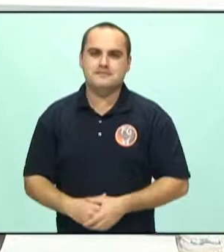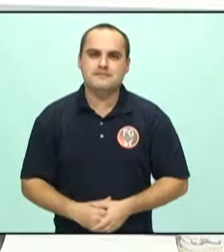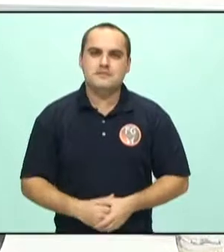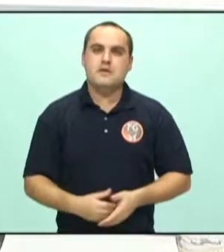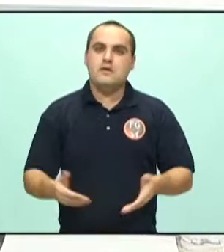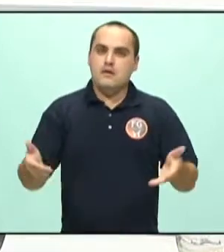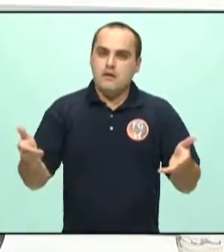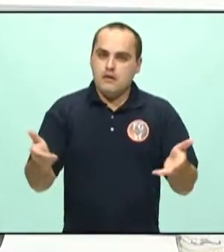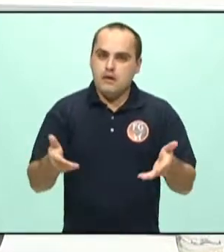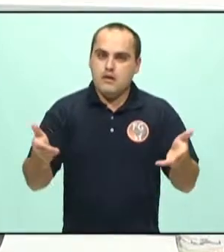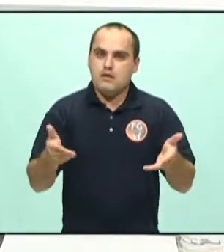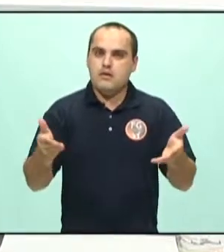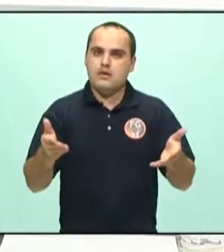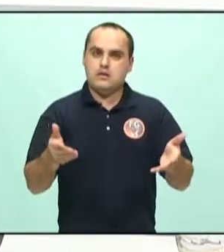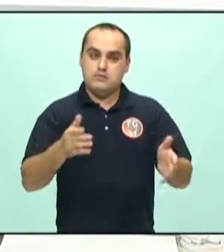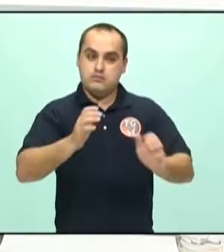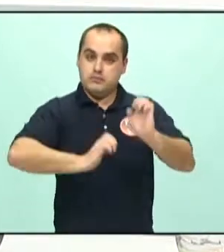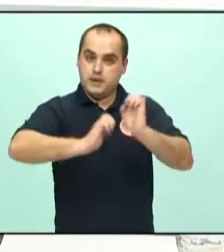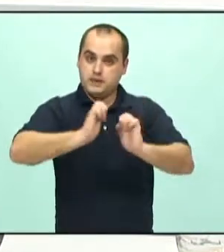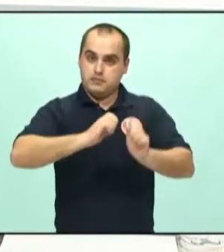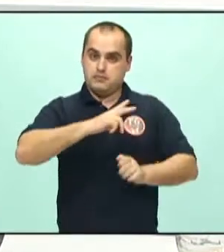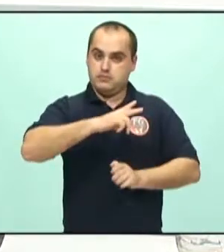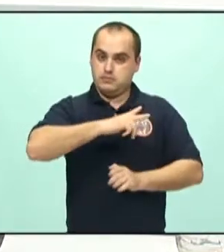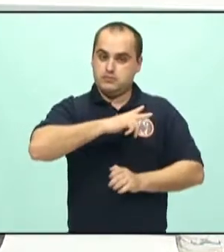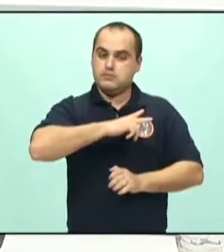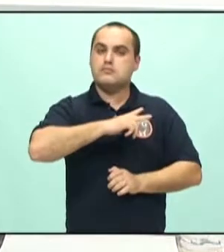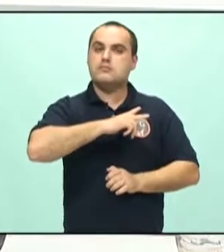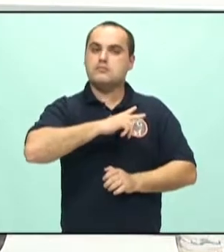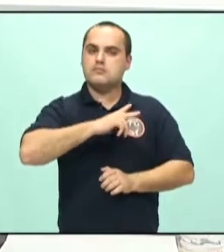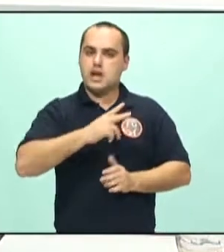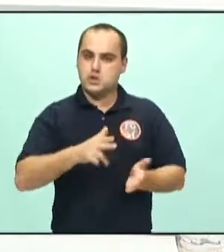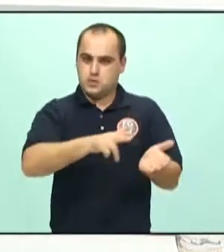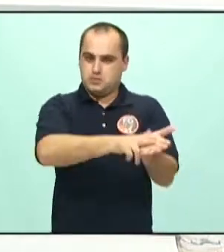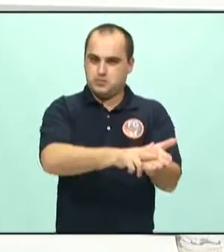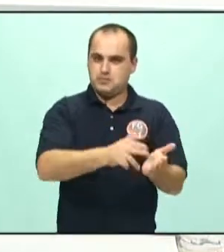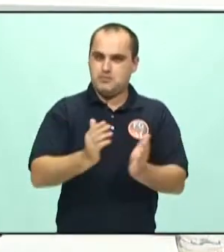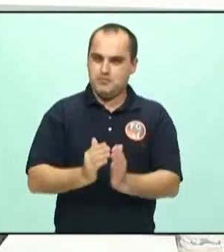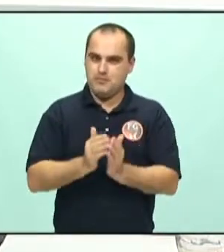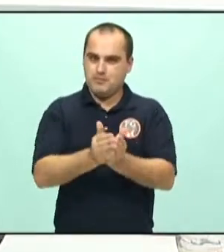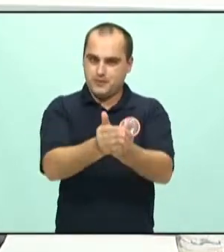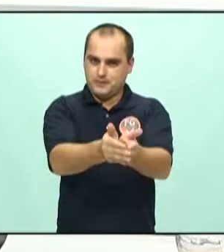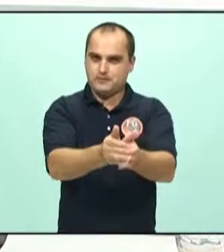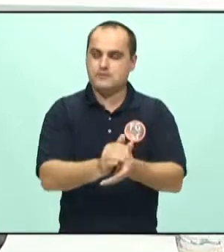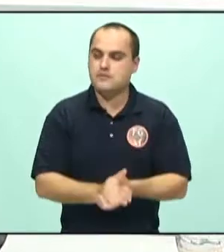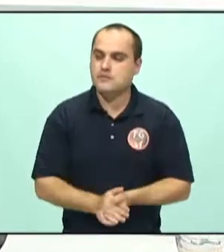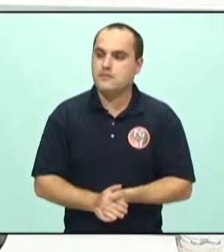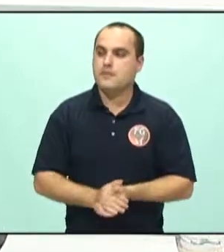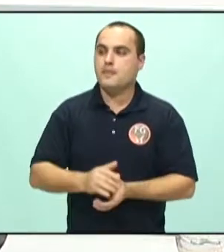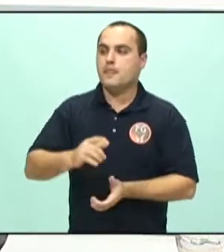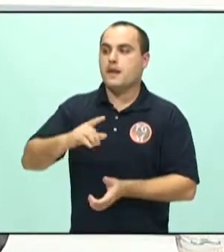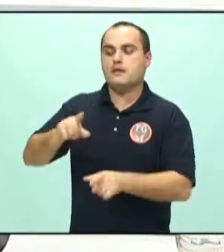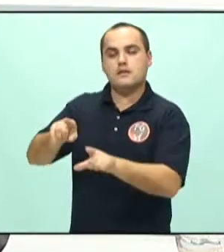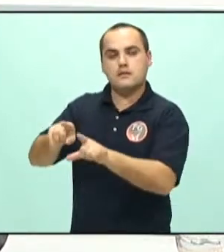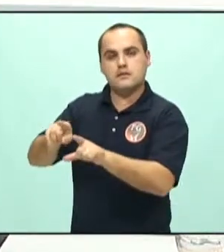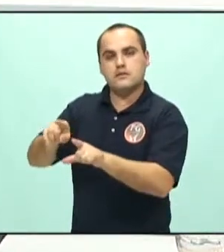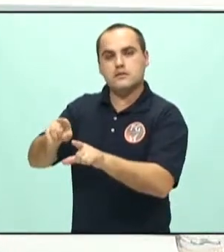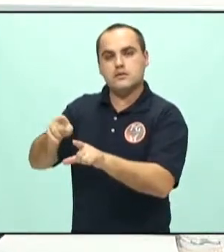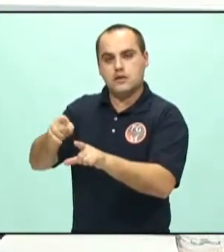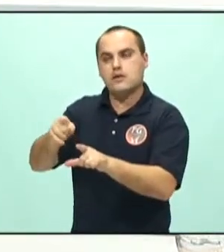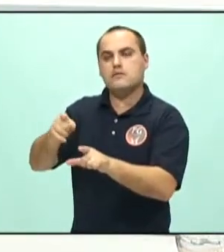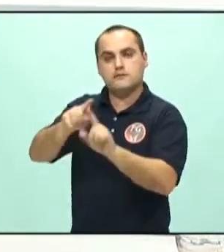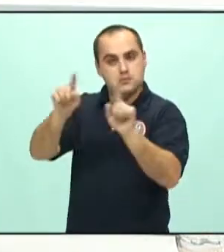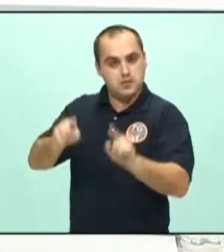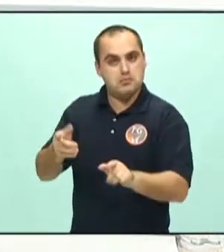porto, os trabalhadores portuários participaram, a luta, por exemplo, com a concorrência desleal que nós temos com a Portonave,